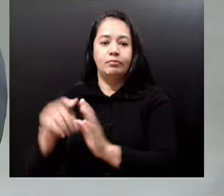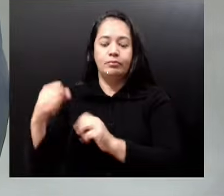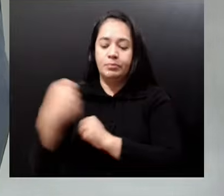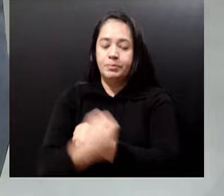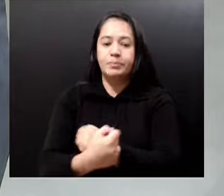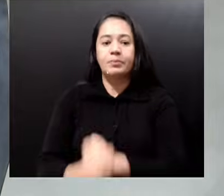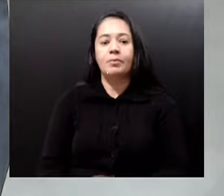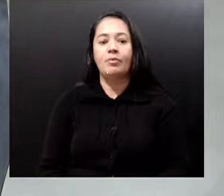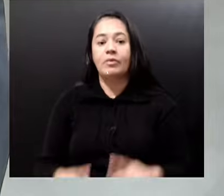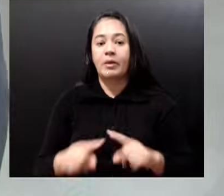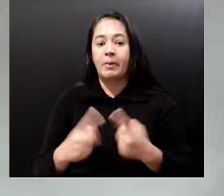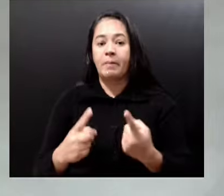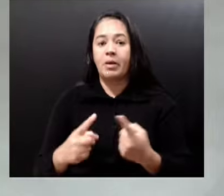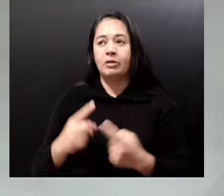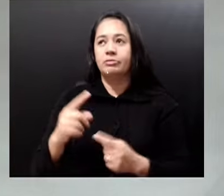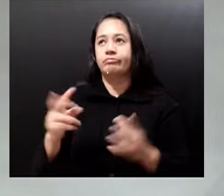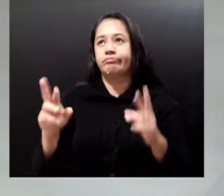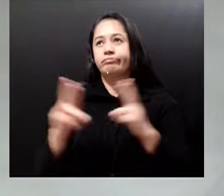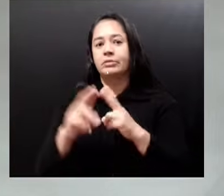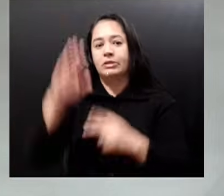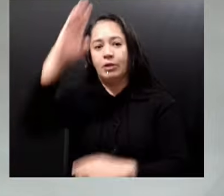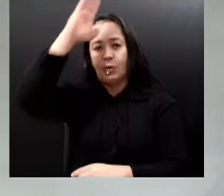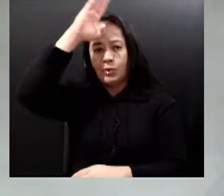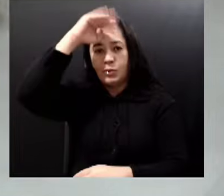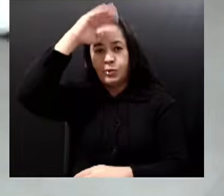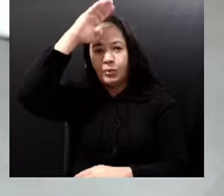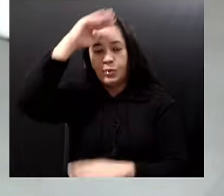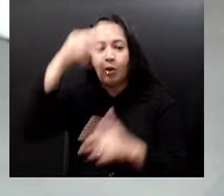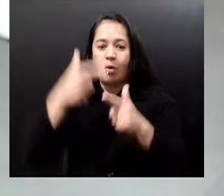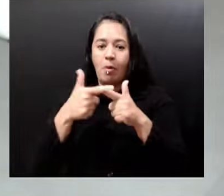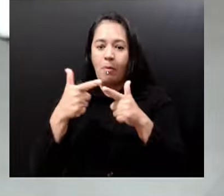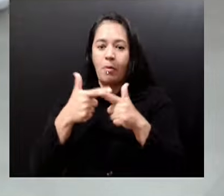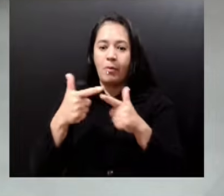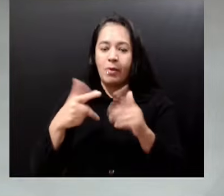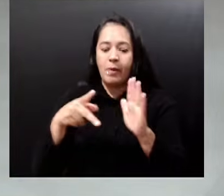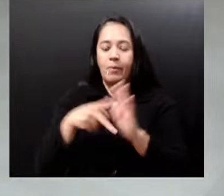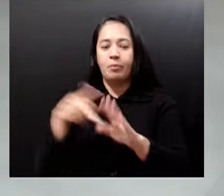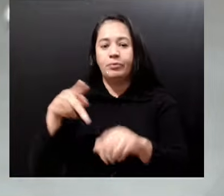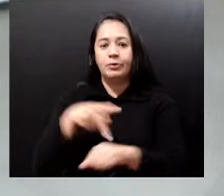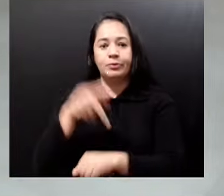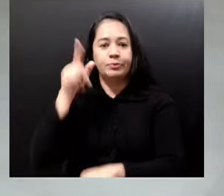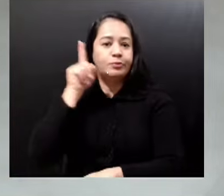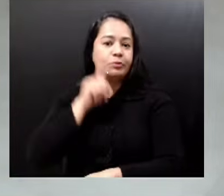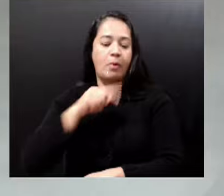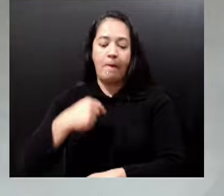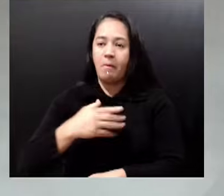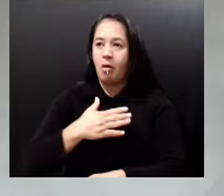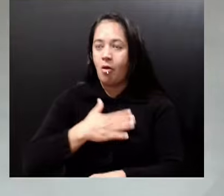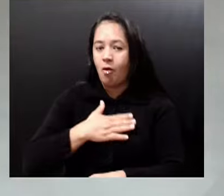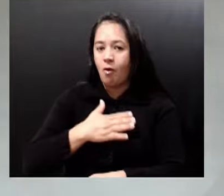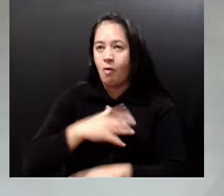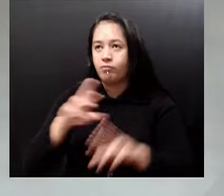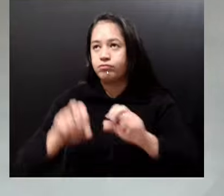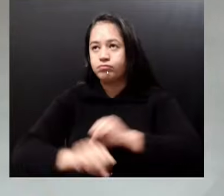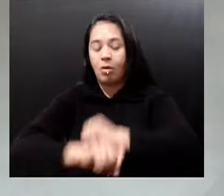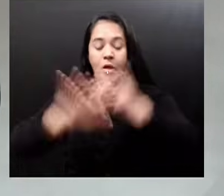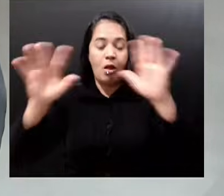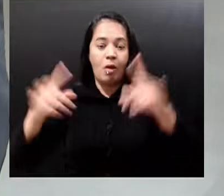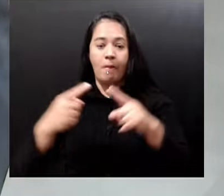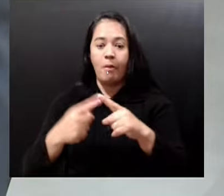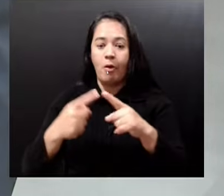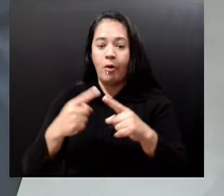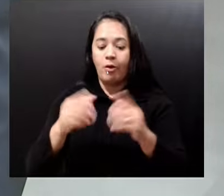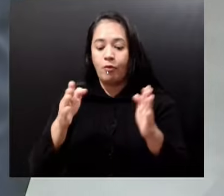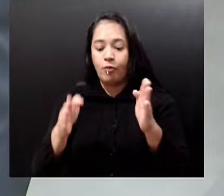relação a essa problemática dos Estados Unidos, para mim é muito claro o que aconteceu. O Trump, no seu período eleitoral, deixou